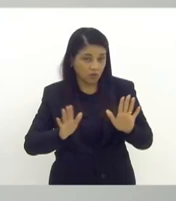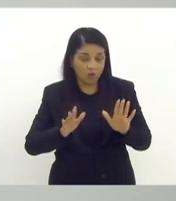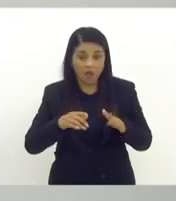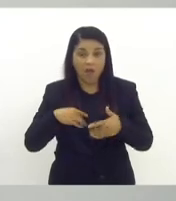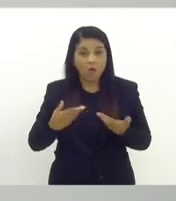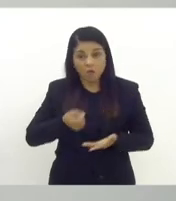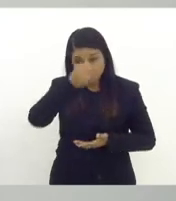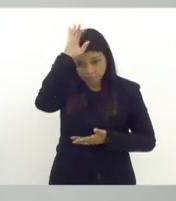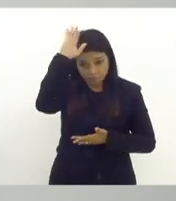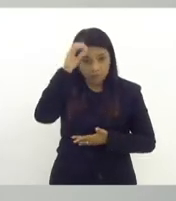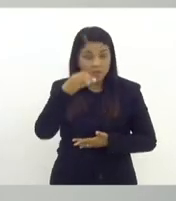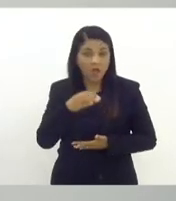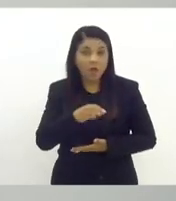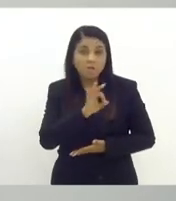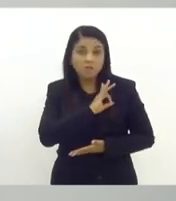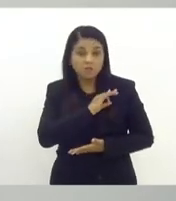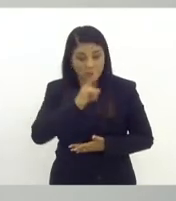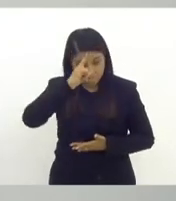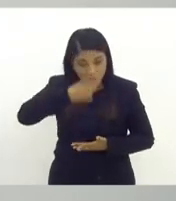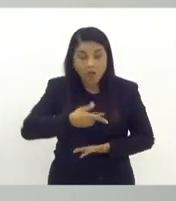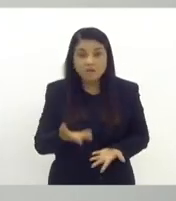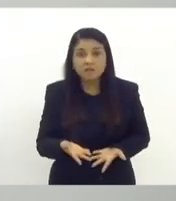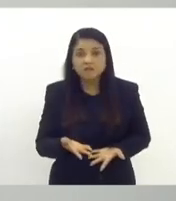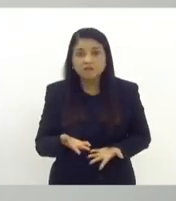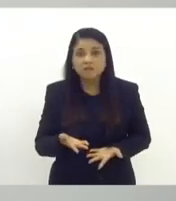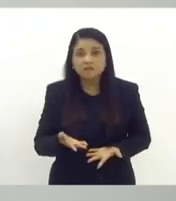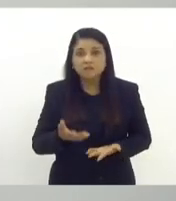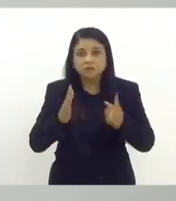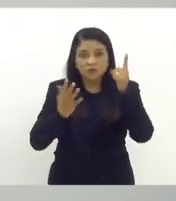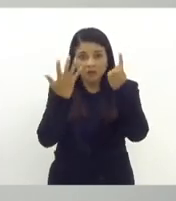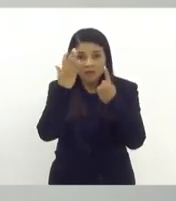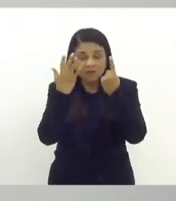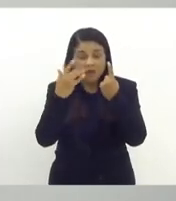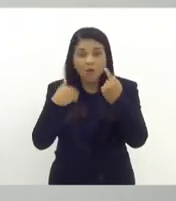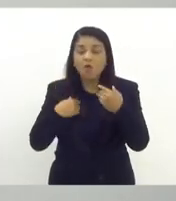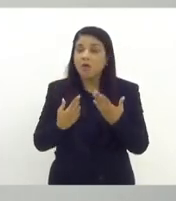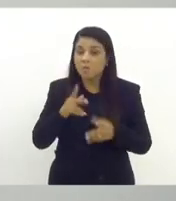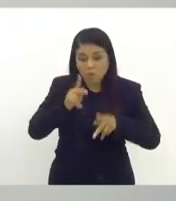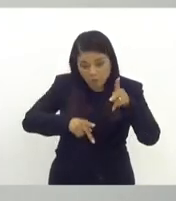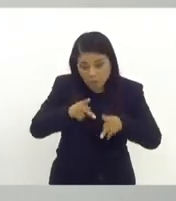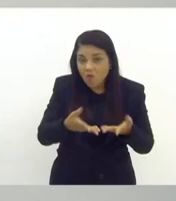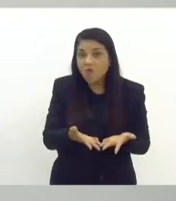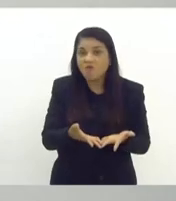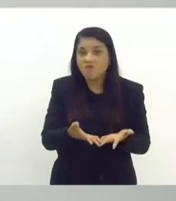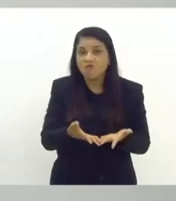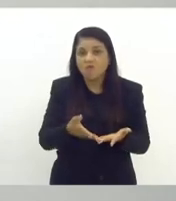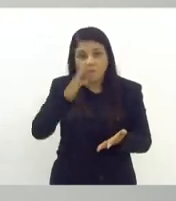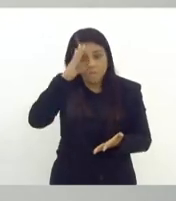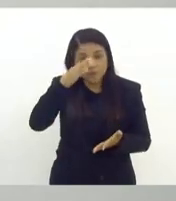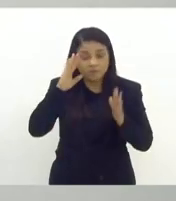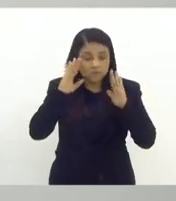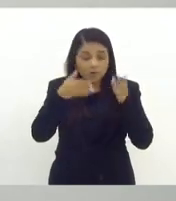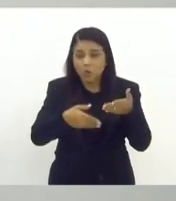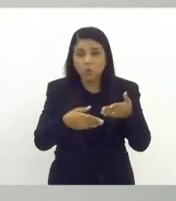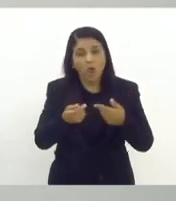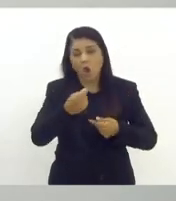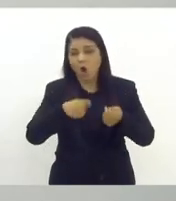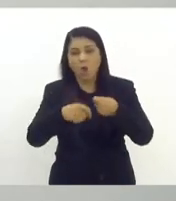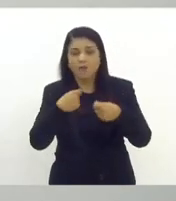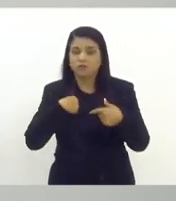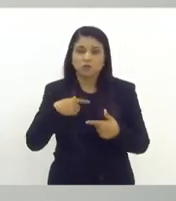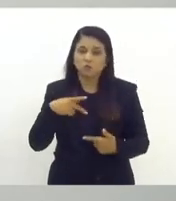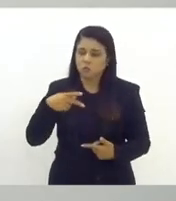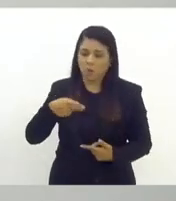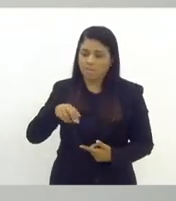a gente não vai ser mandado nós somos do povo para o povo a gente não tá fazendo no começo eu não sou Preta